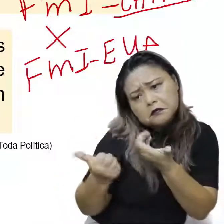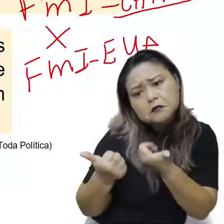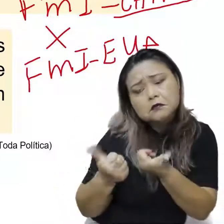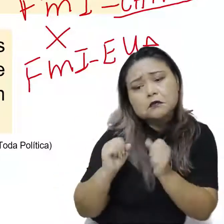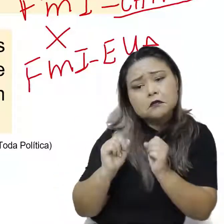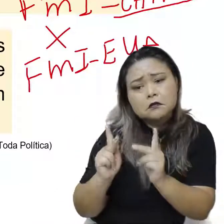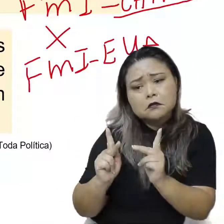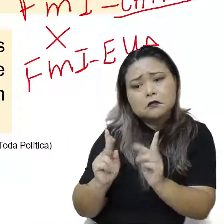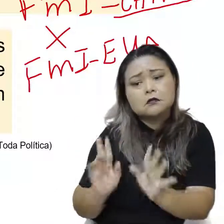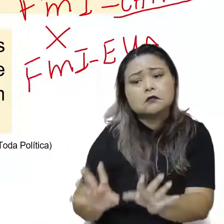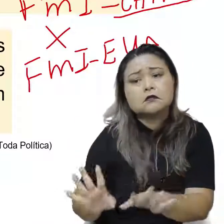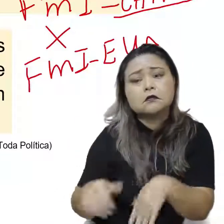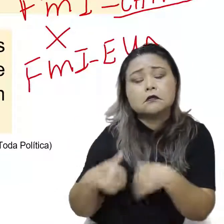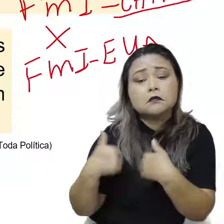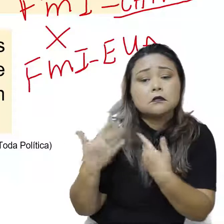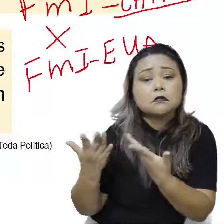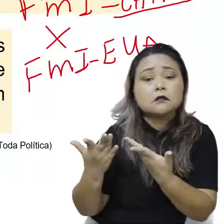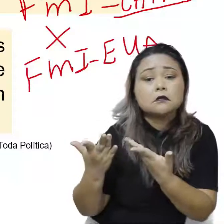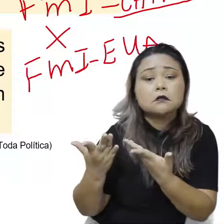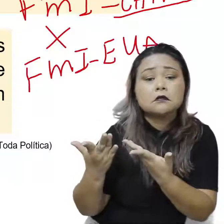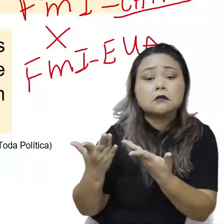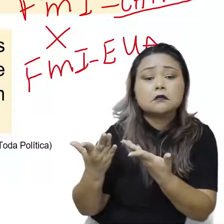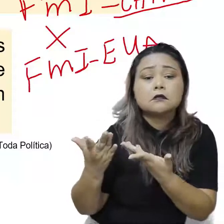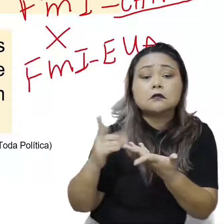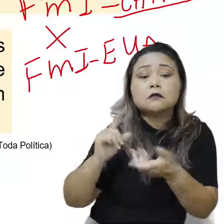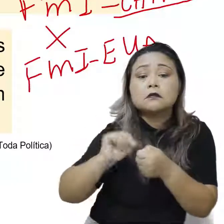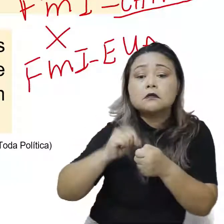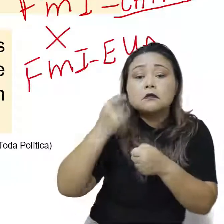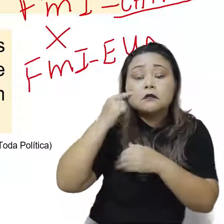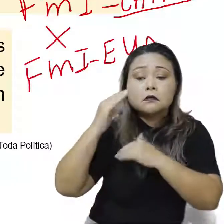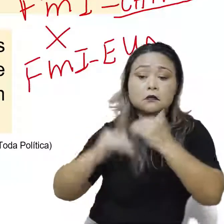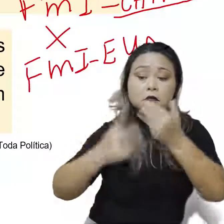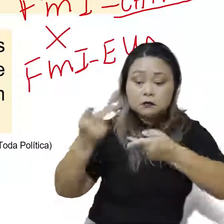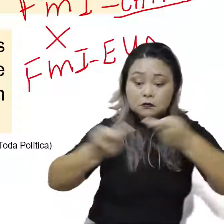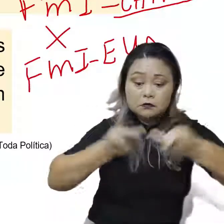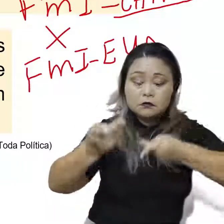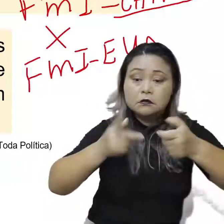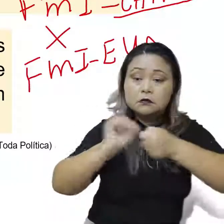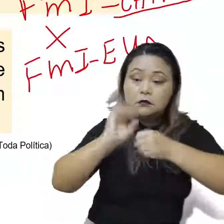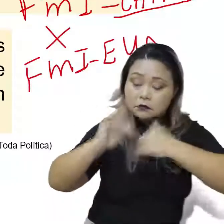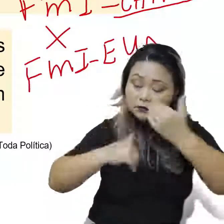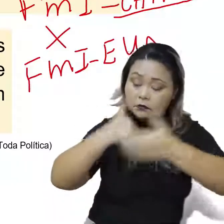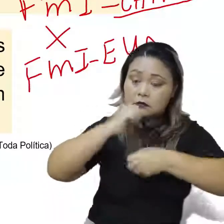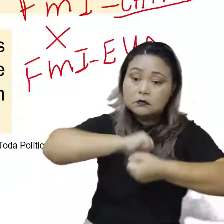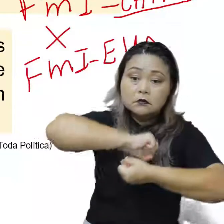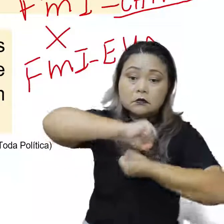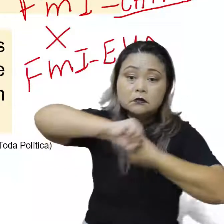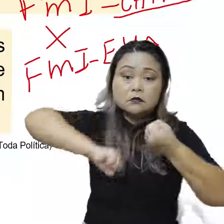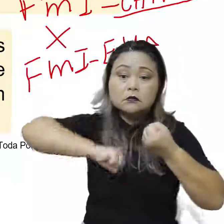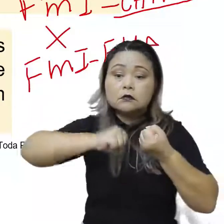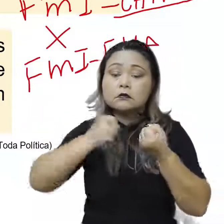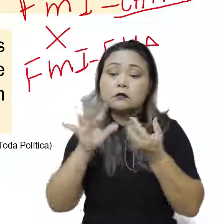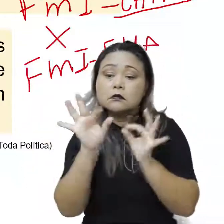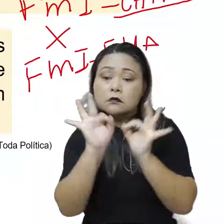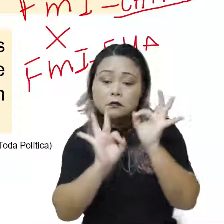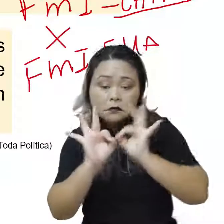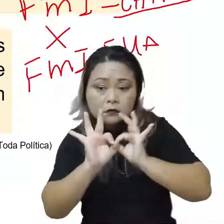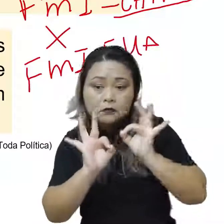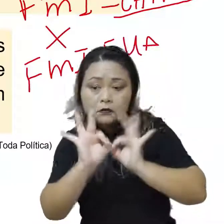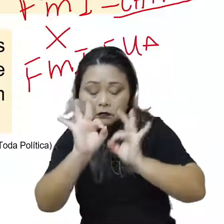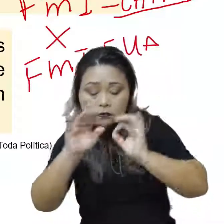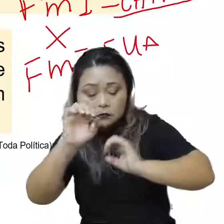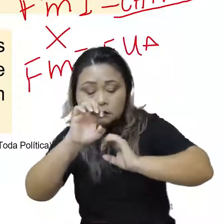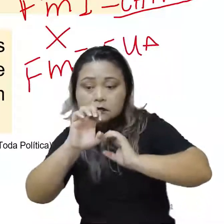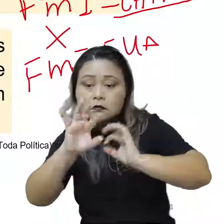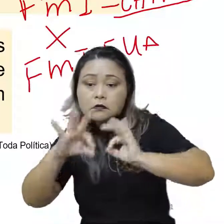Ok? Eles estão pensando em desenvolvimento sustentável e infraestrutura,